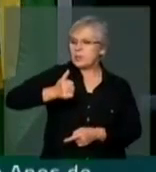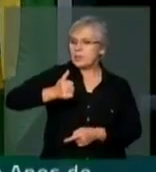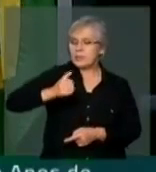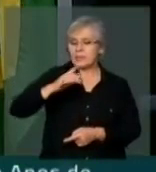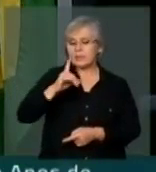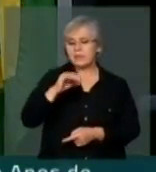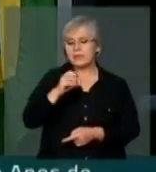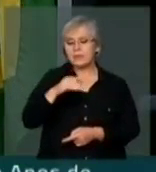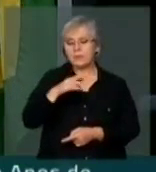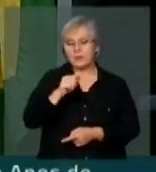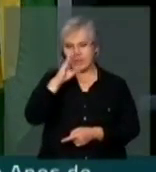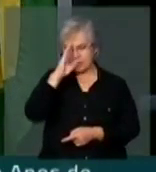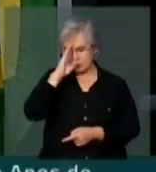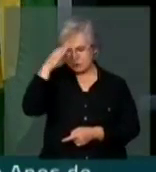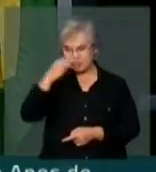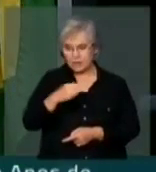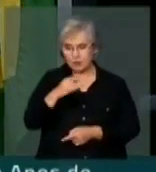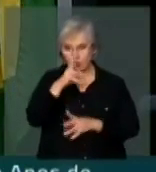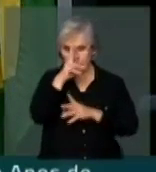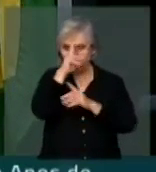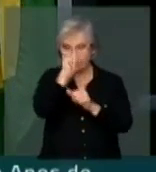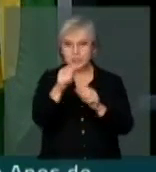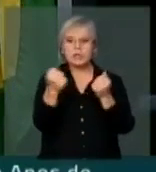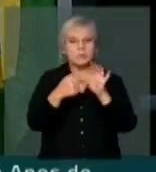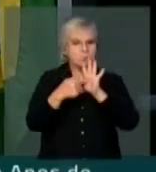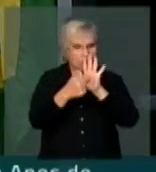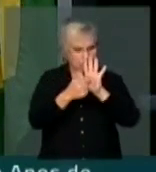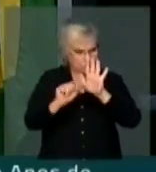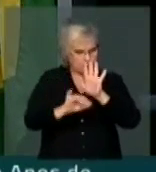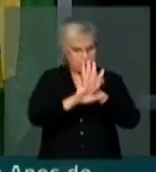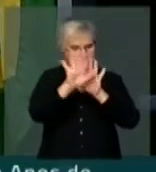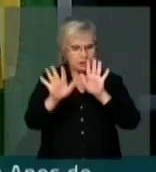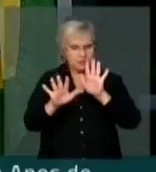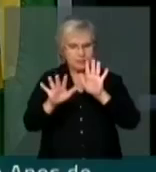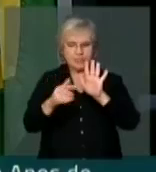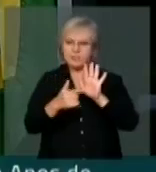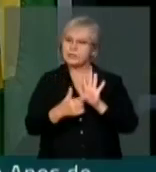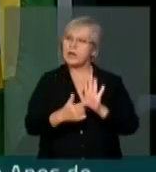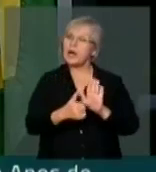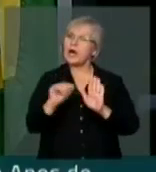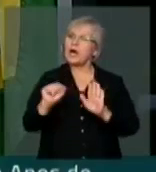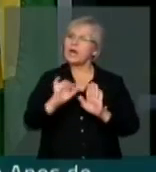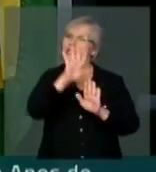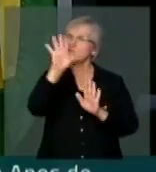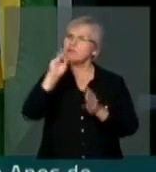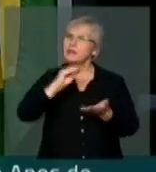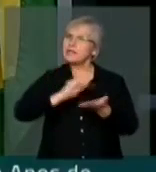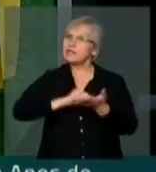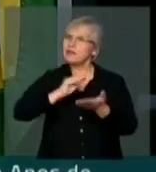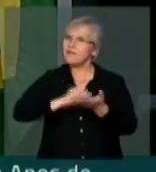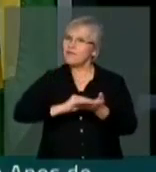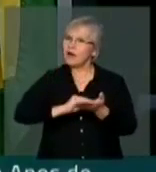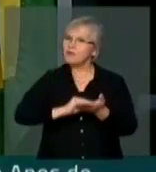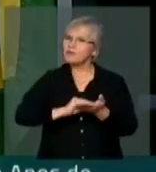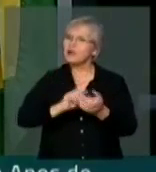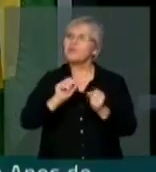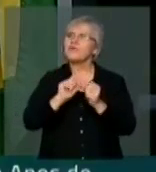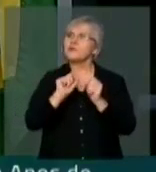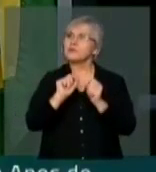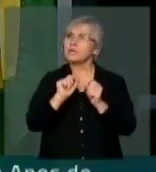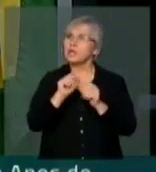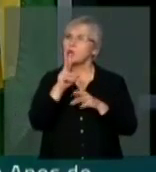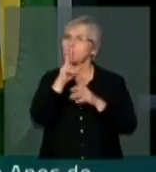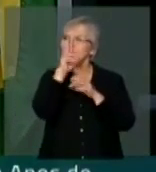poder seja sempre visível. A falta de transparência faz com que o poder seja